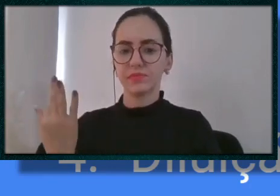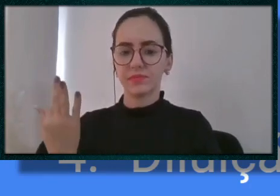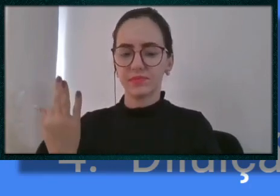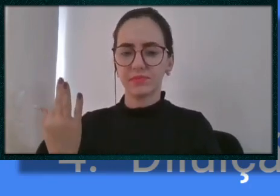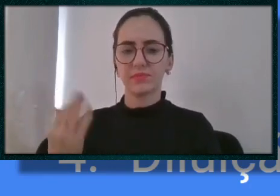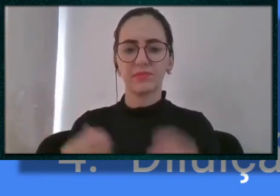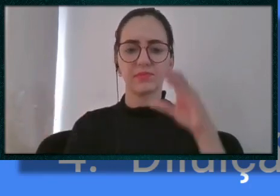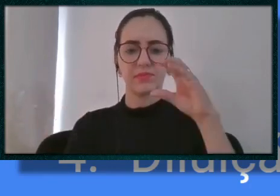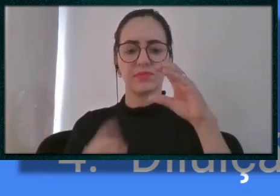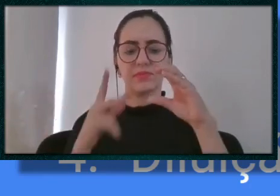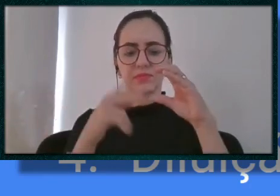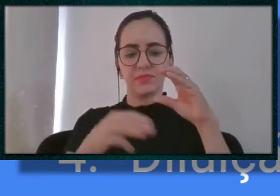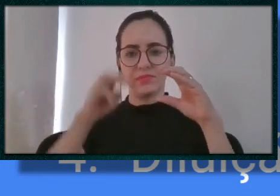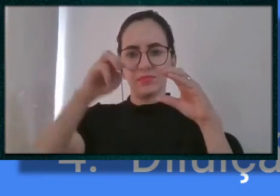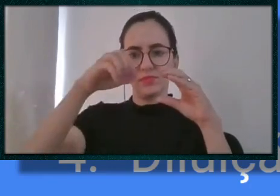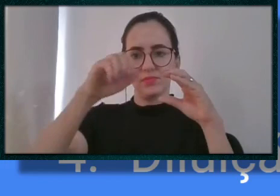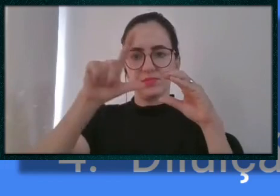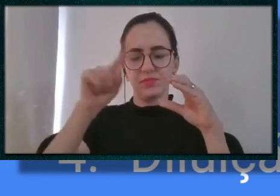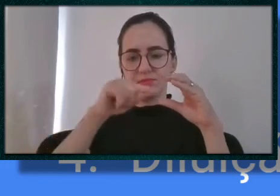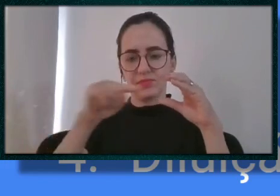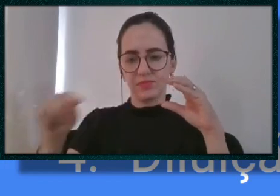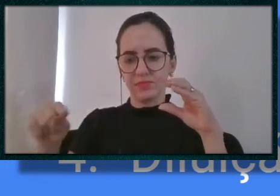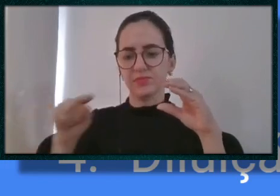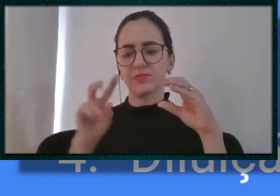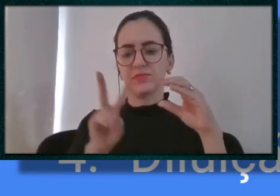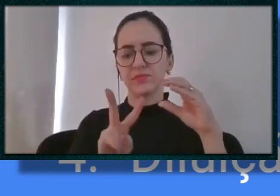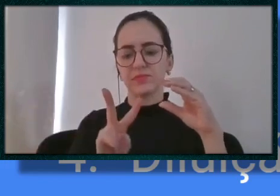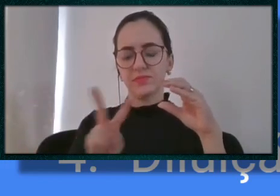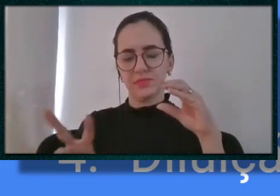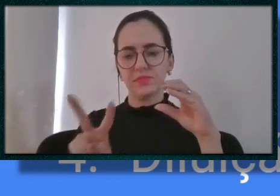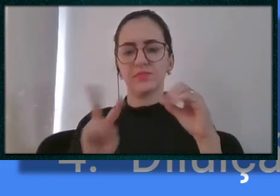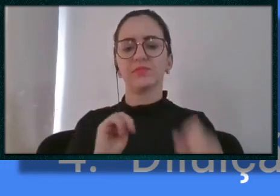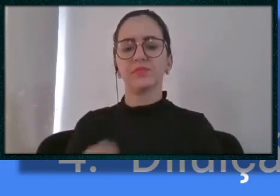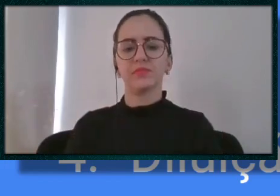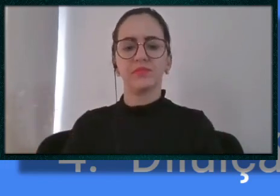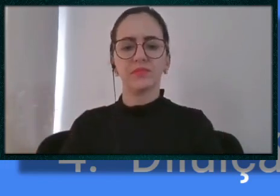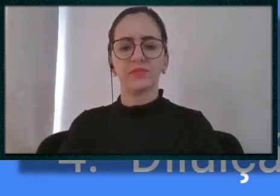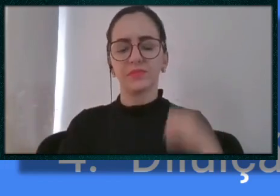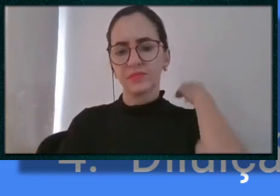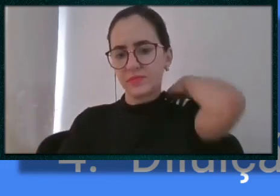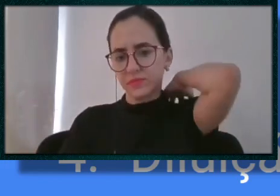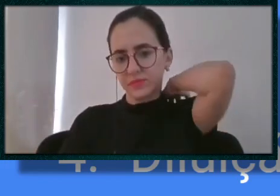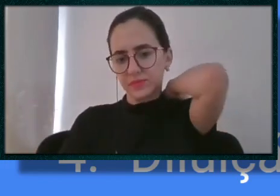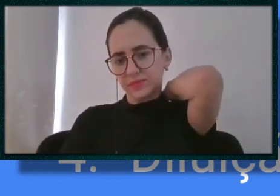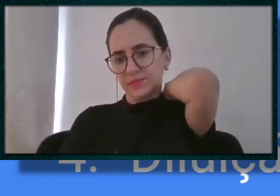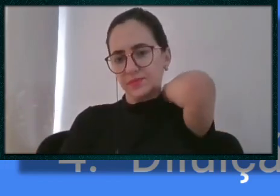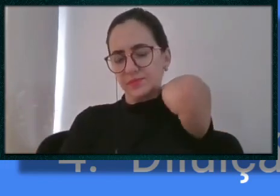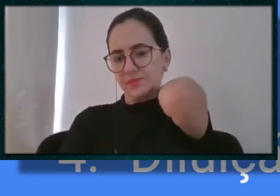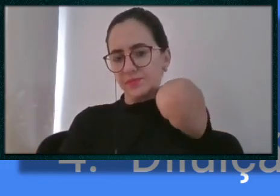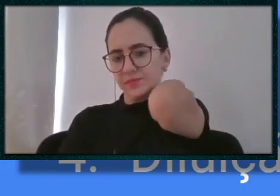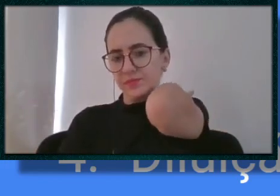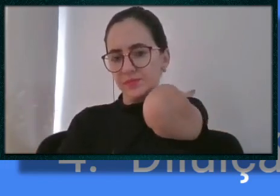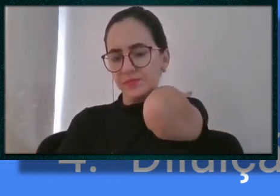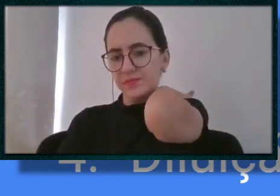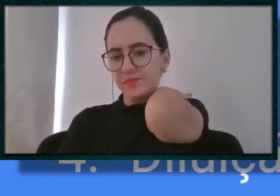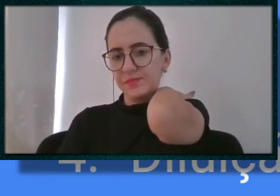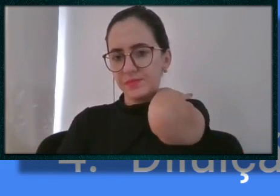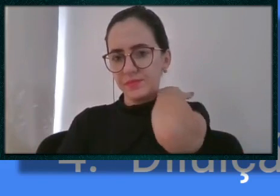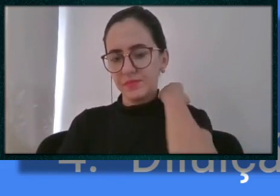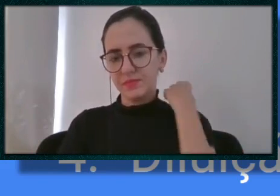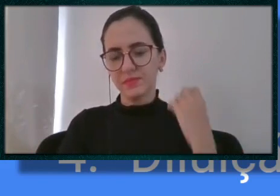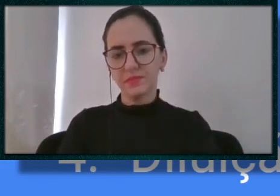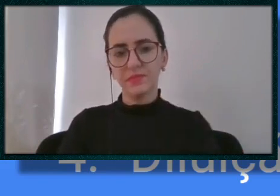volume. A concentração que eu quero descobrir, aqui, a número de mols eu já tenho,